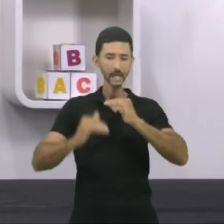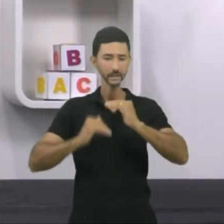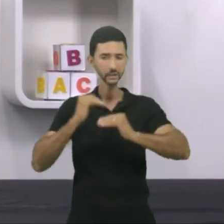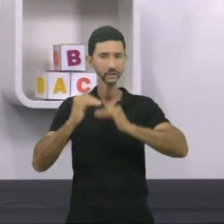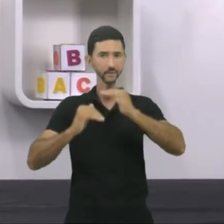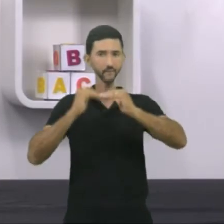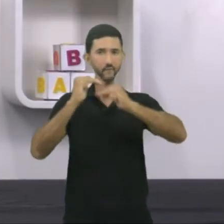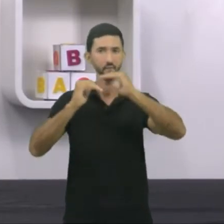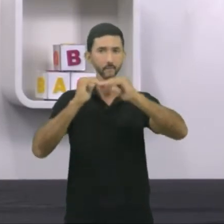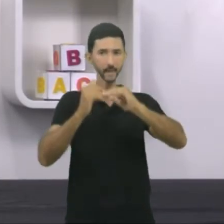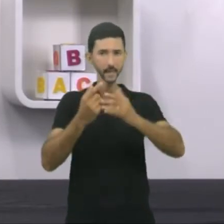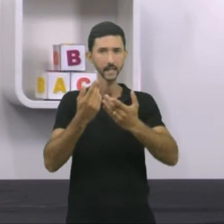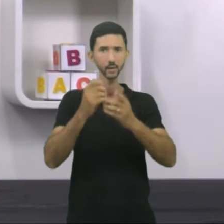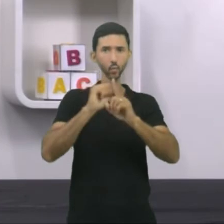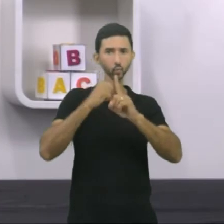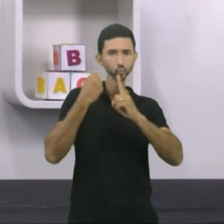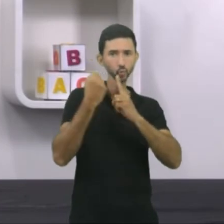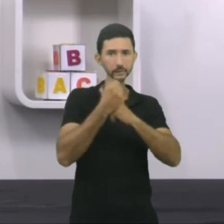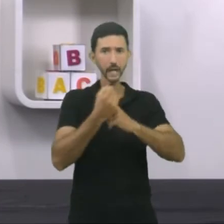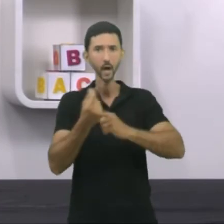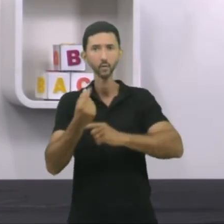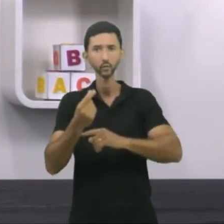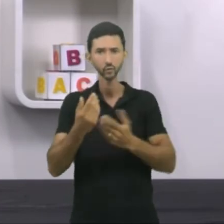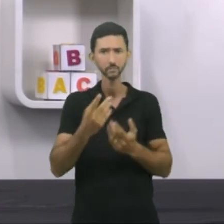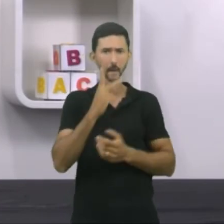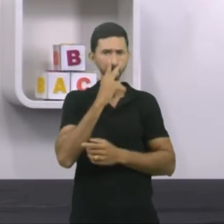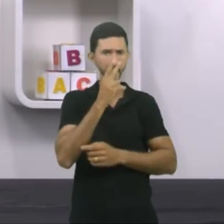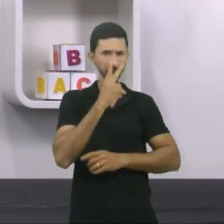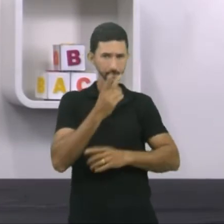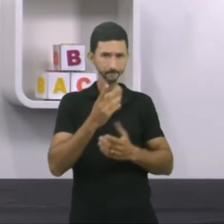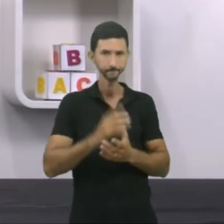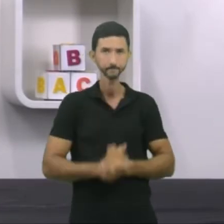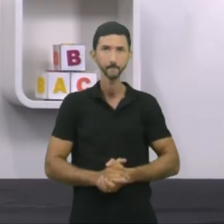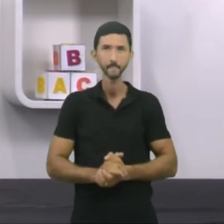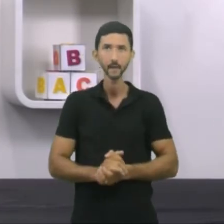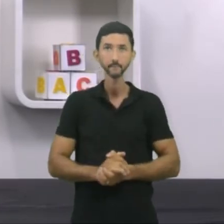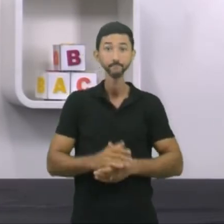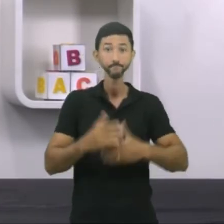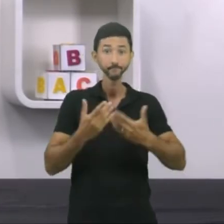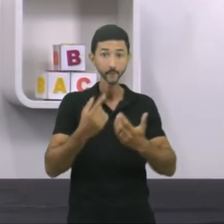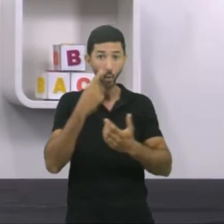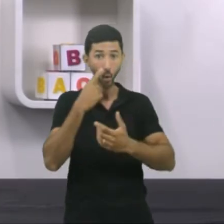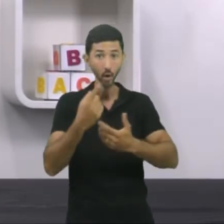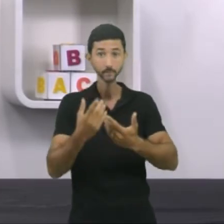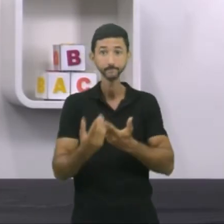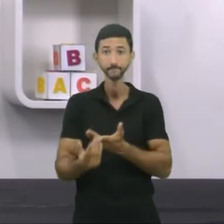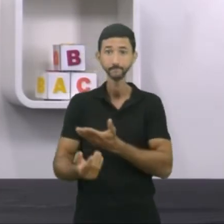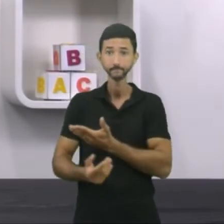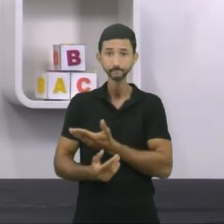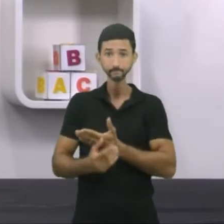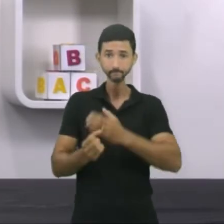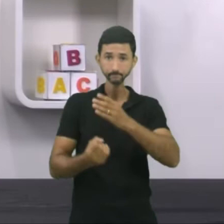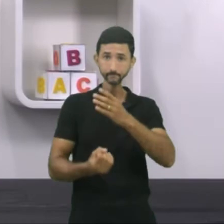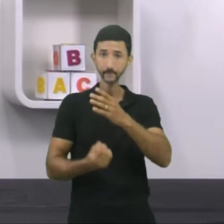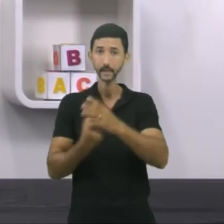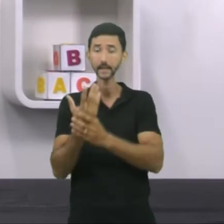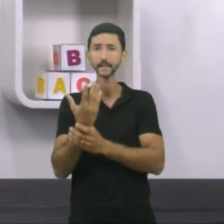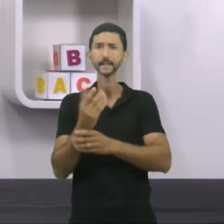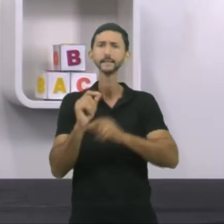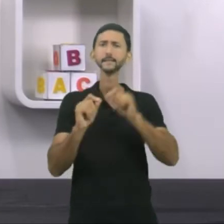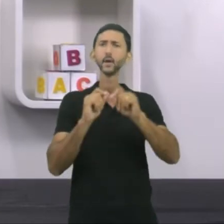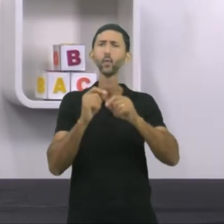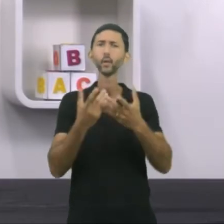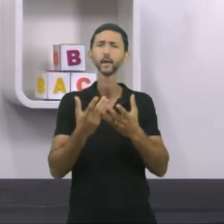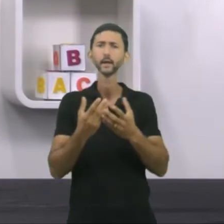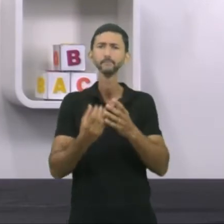desenvolvimento econômico-social bem parecido. Então, vamos para a criação do que vai